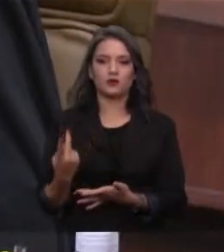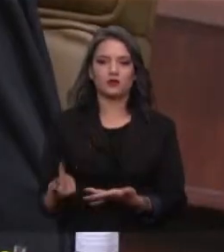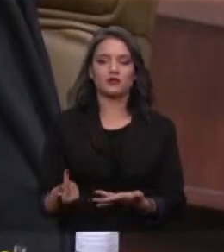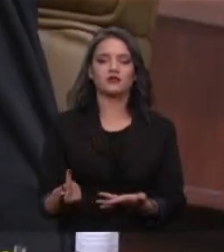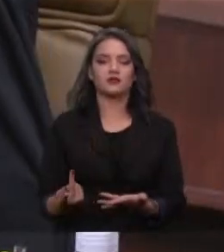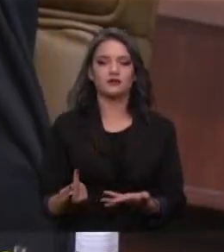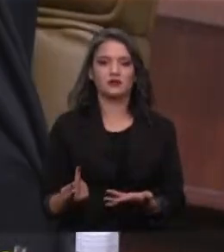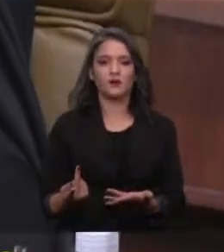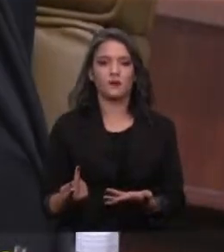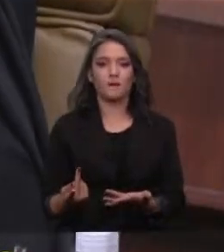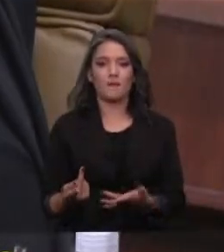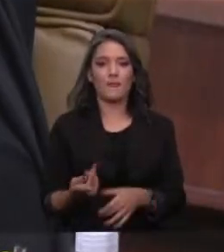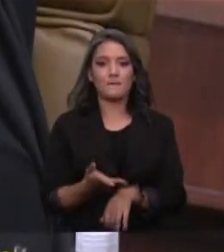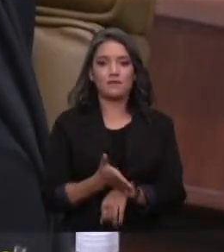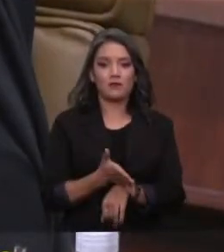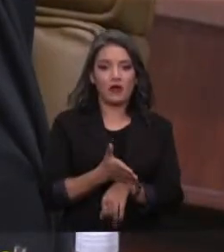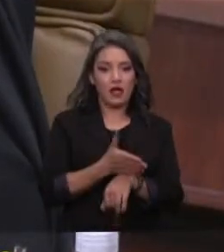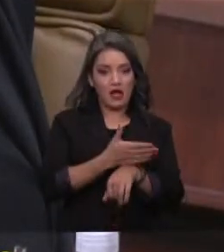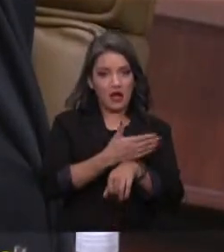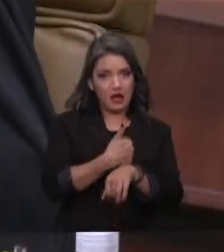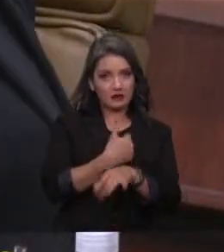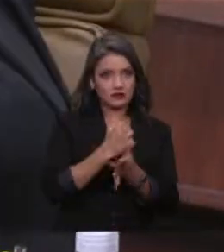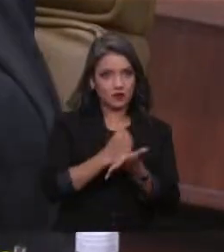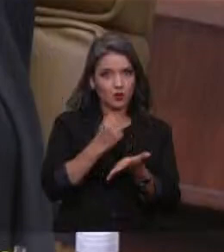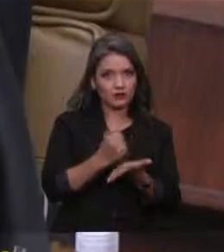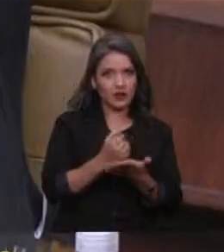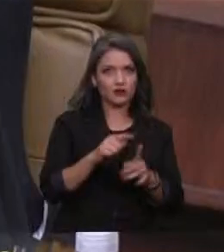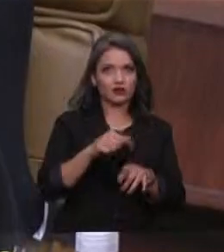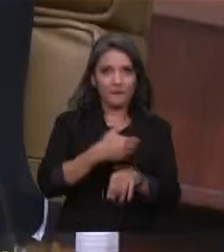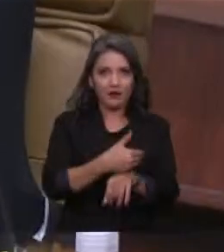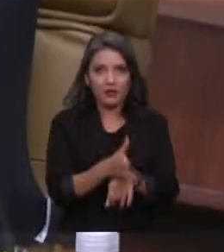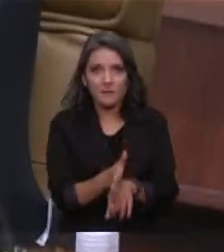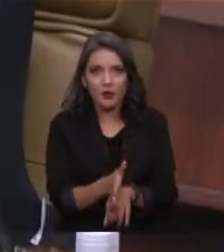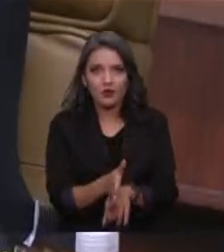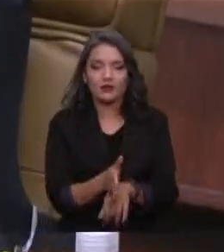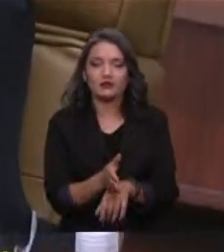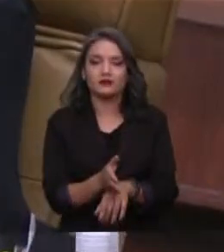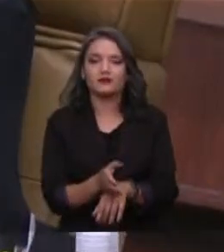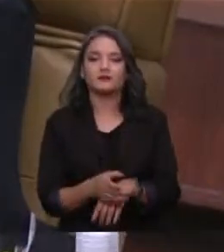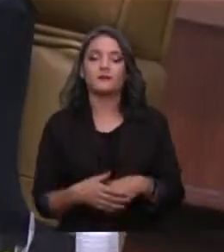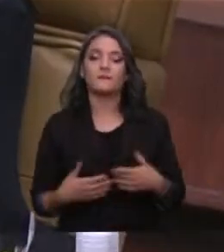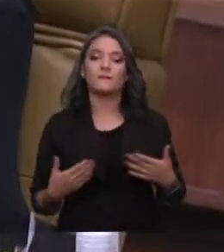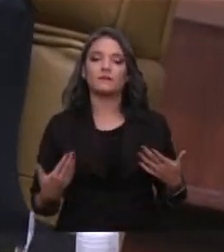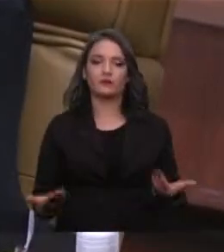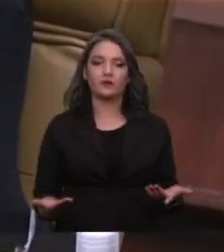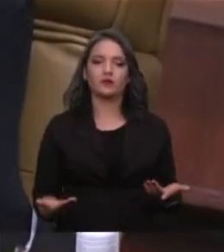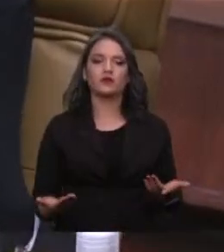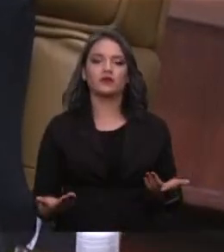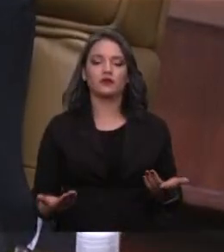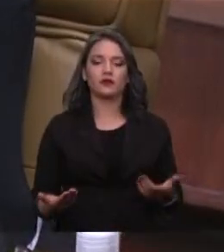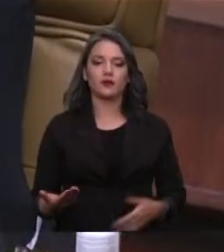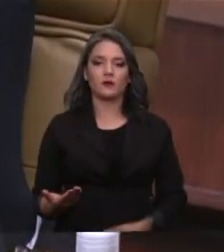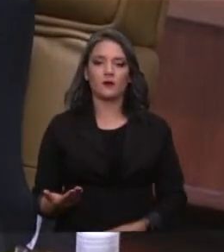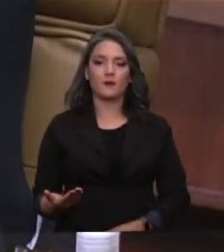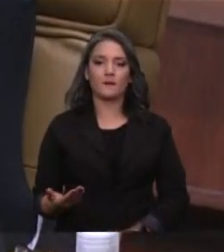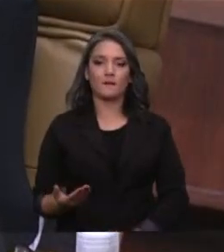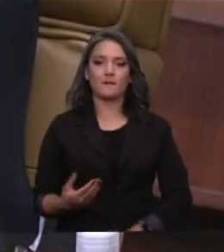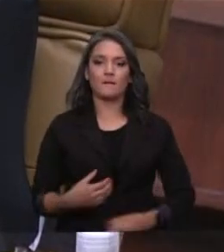prévia e posteriormente à obtenção desses contratos. Me permitam aqui transcrever,